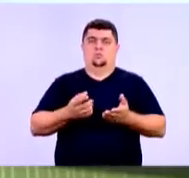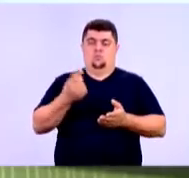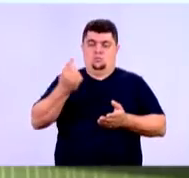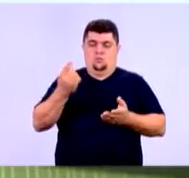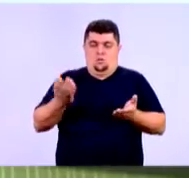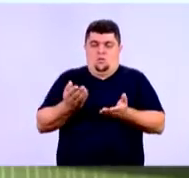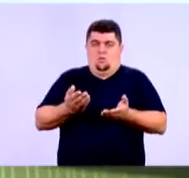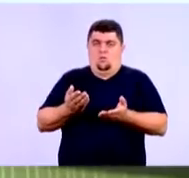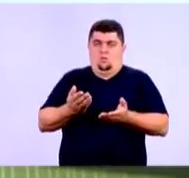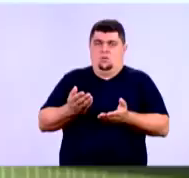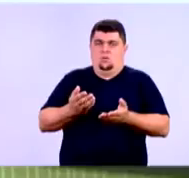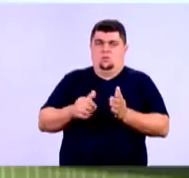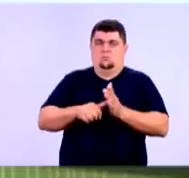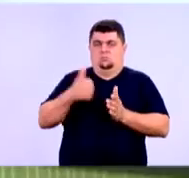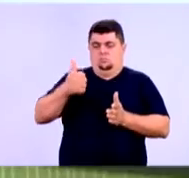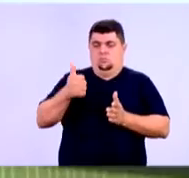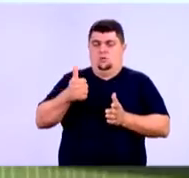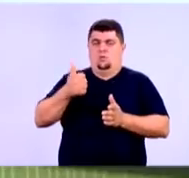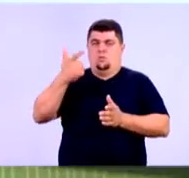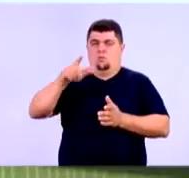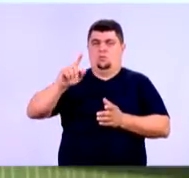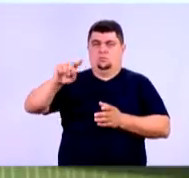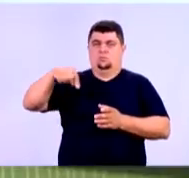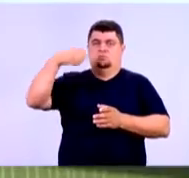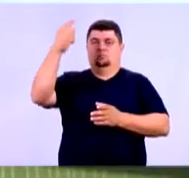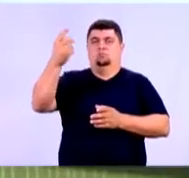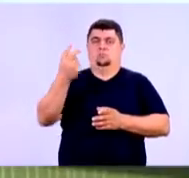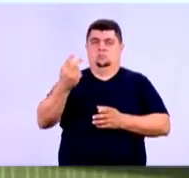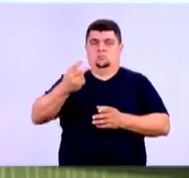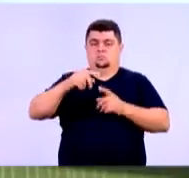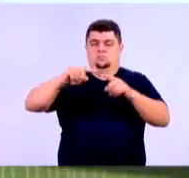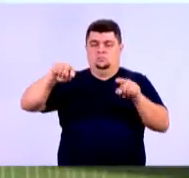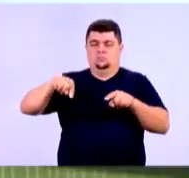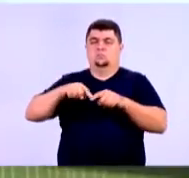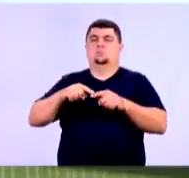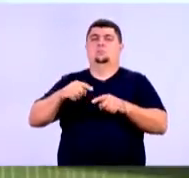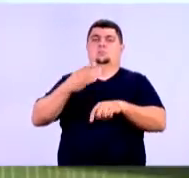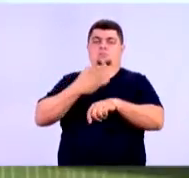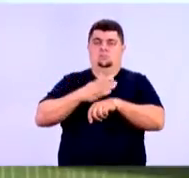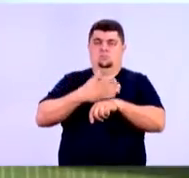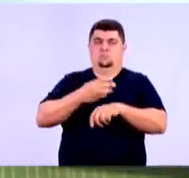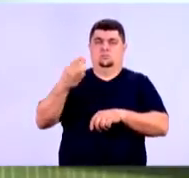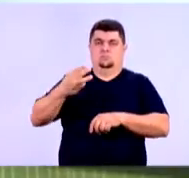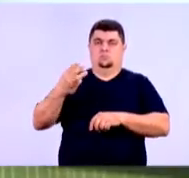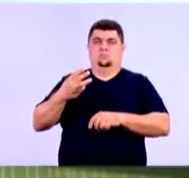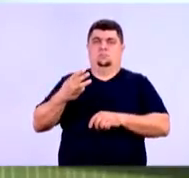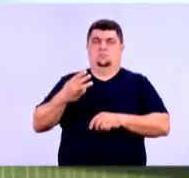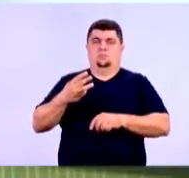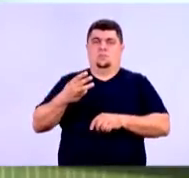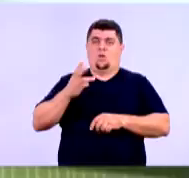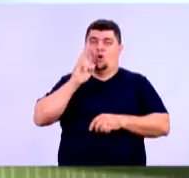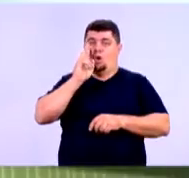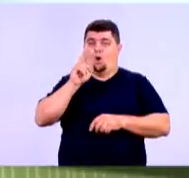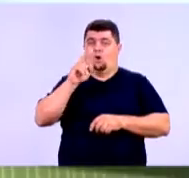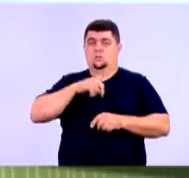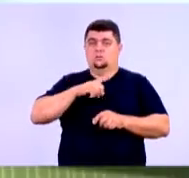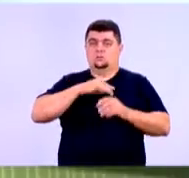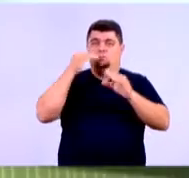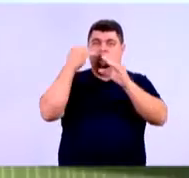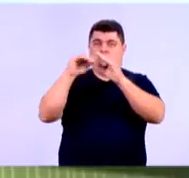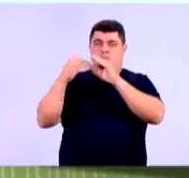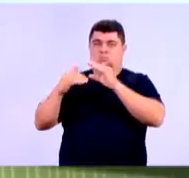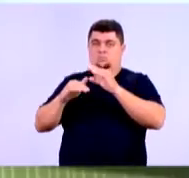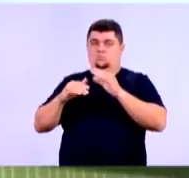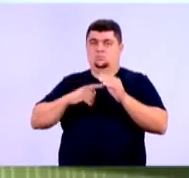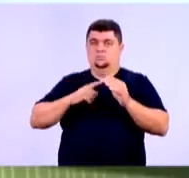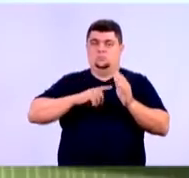agora, no intervalo da nossa primeira teleaula, outra no intervalo da segunda teleaula, que no caso é a teleaula 3. Observem que foi enviado para o e-mail dos tutores um pouco